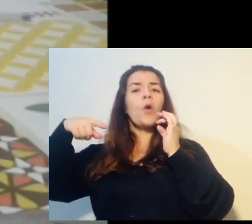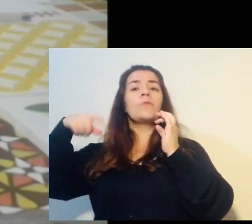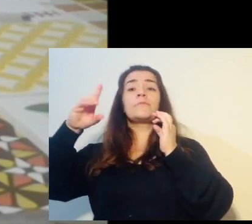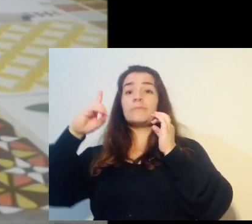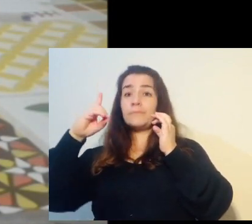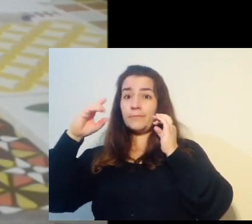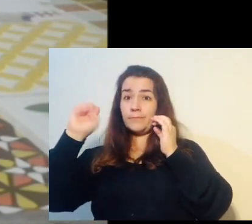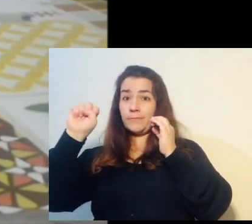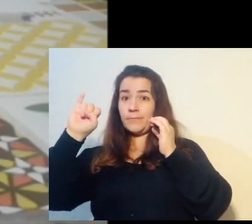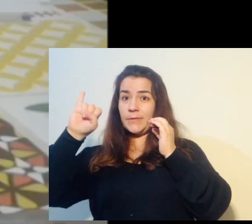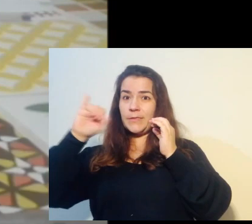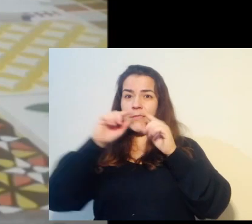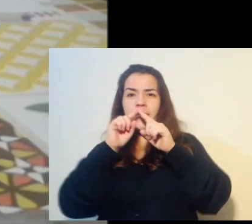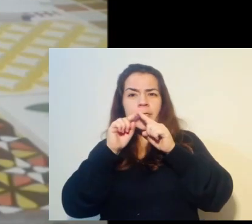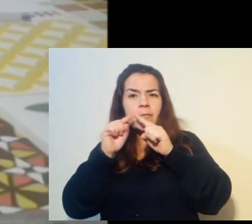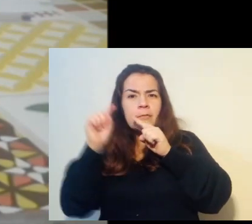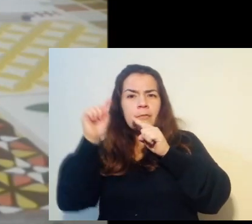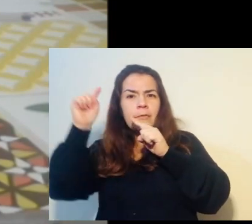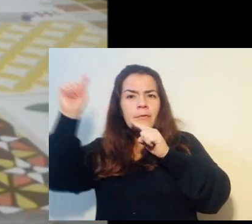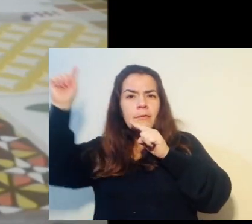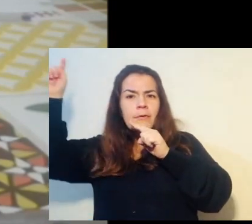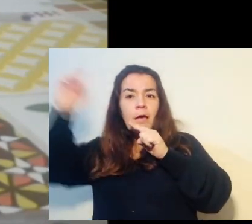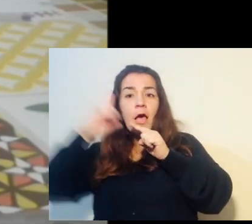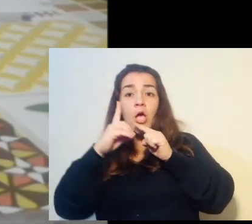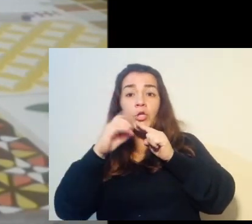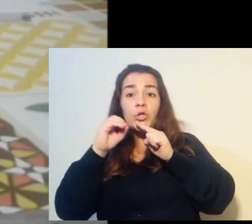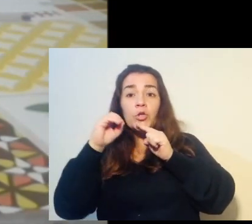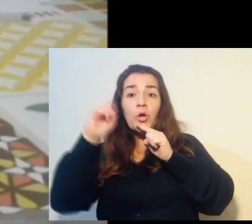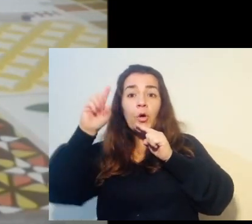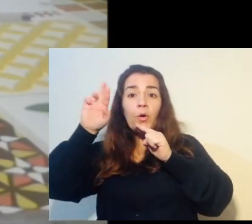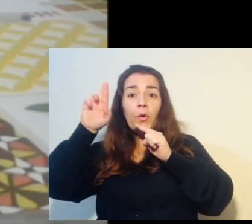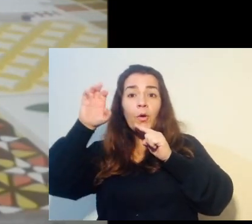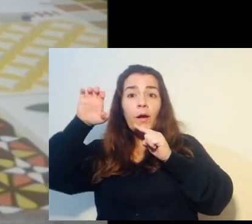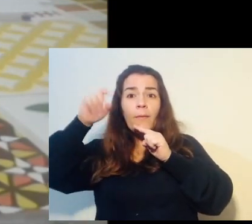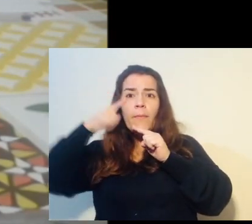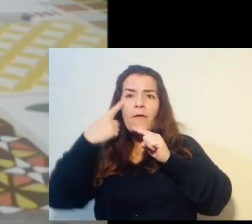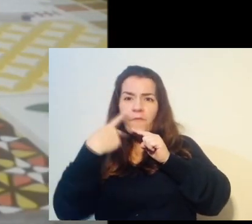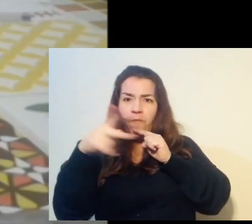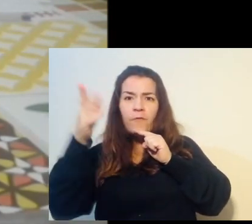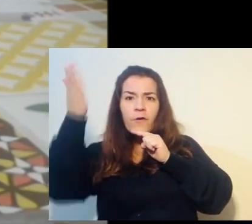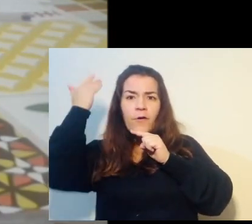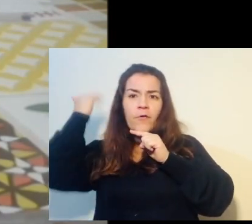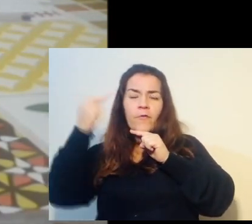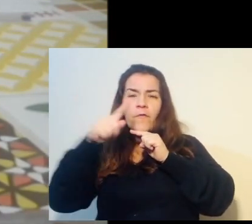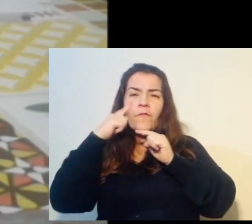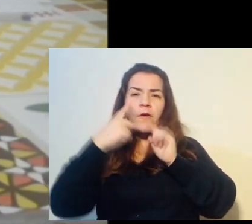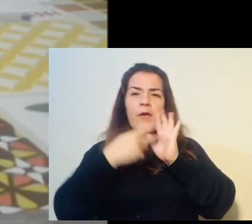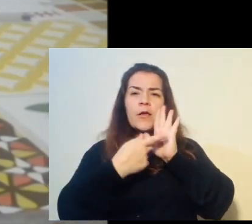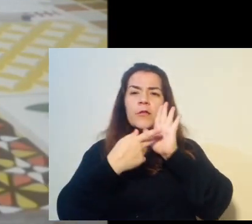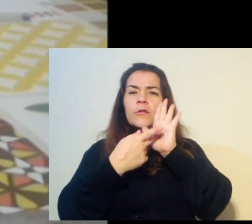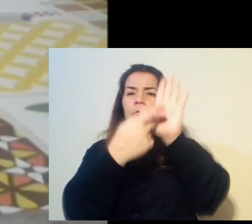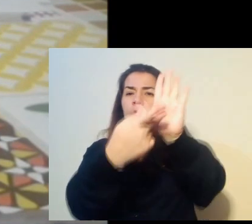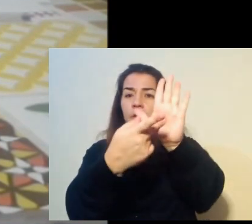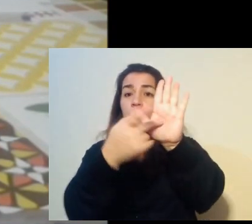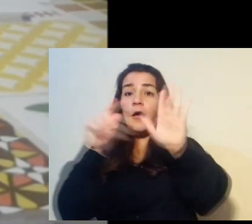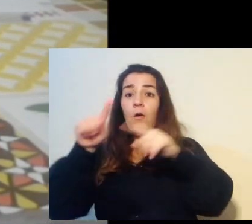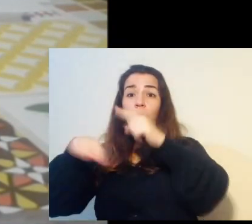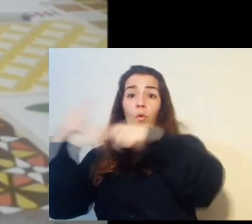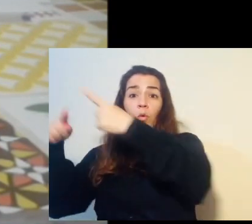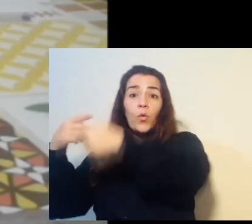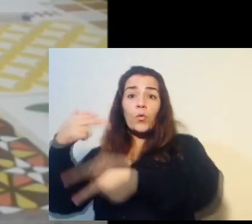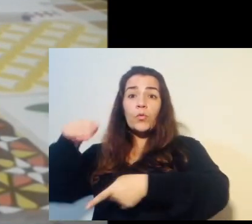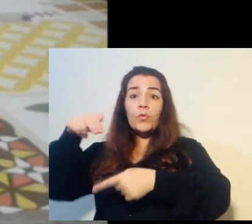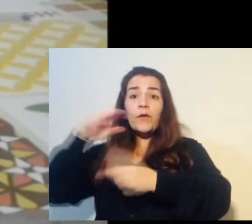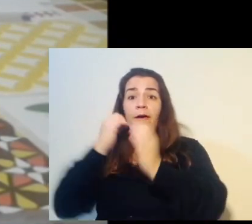Si, Dó, em Si, né? Como a gente viu naquele momento. Então, a gente vai ter as outras notas. Eu vou trazer aqui